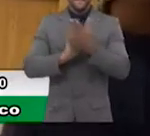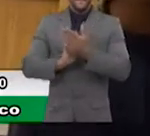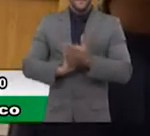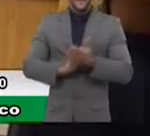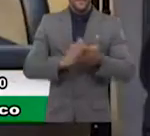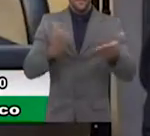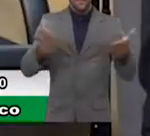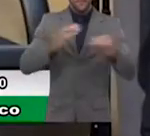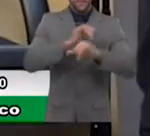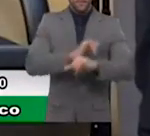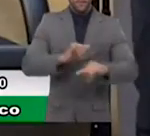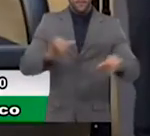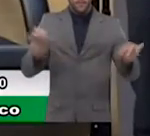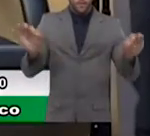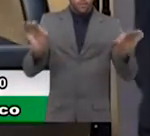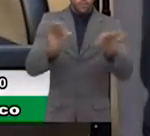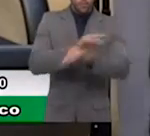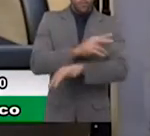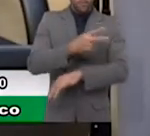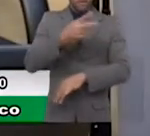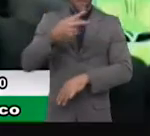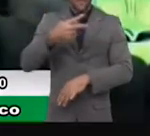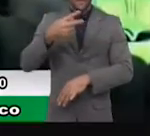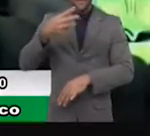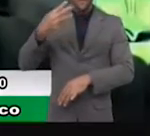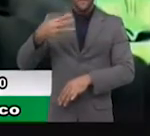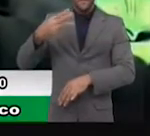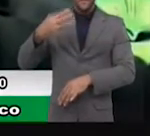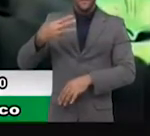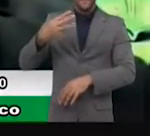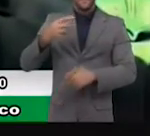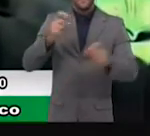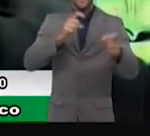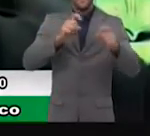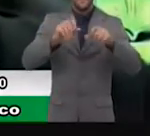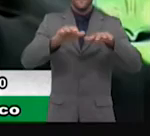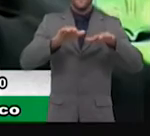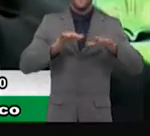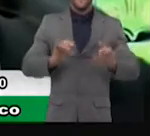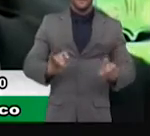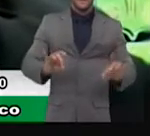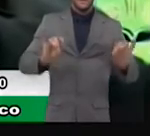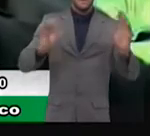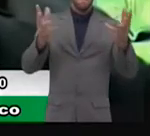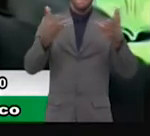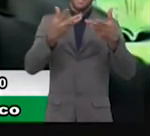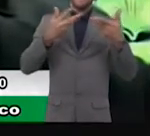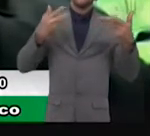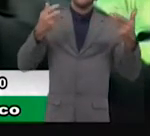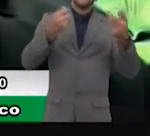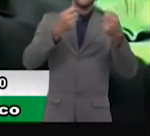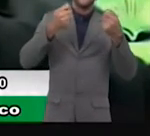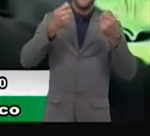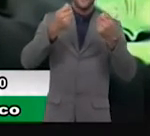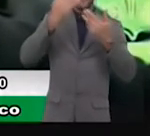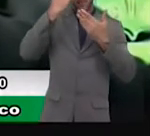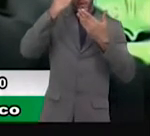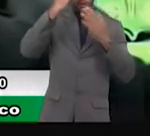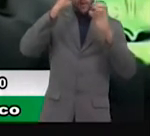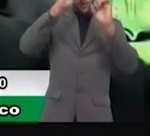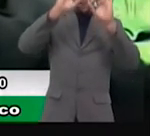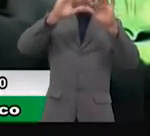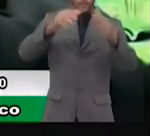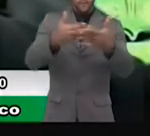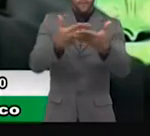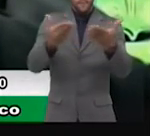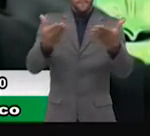Declaro encerrada a 23ª sessão extraordinária. E que sessão maravilhosa, gente. Muito obrigado. Deus abençoe